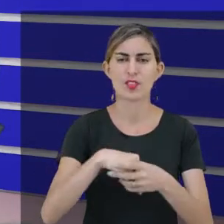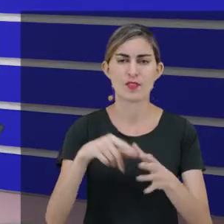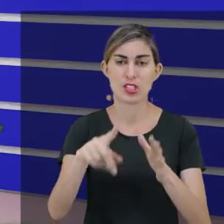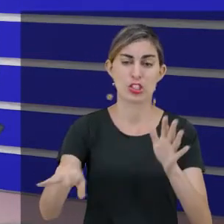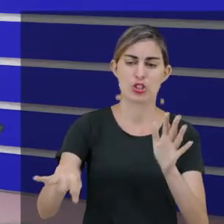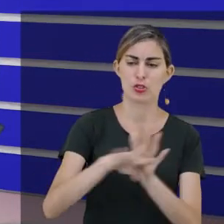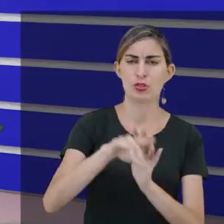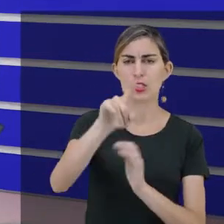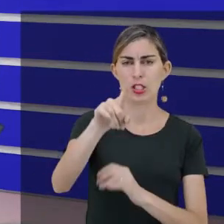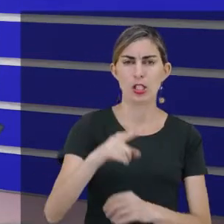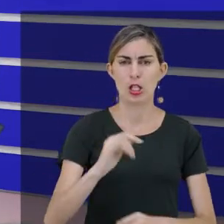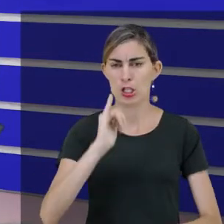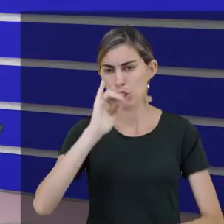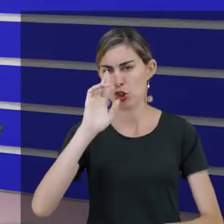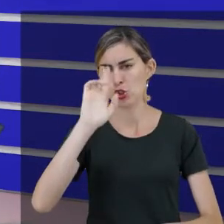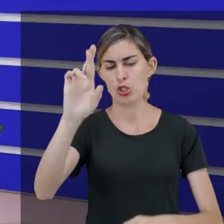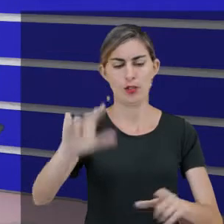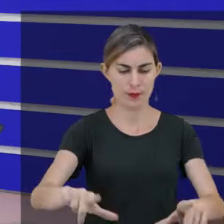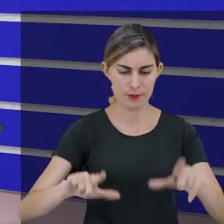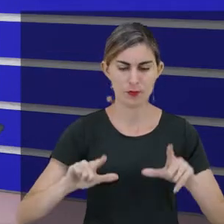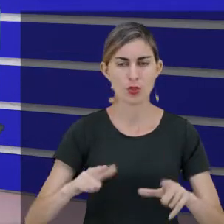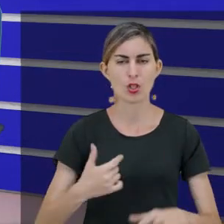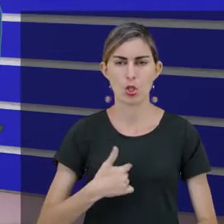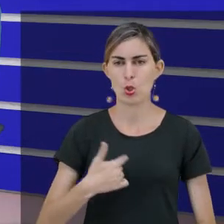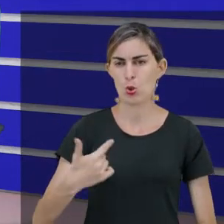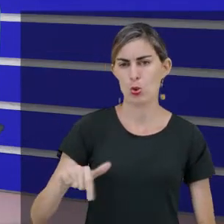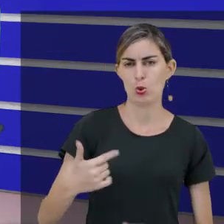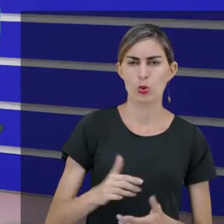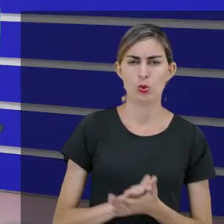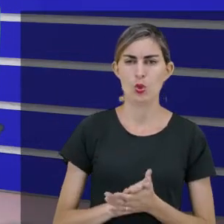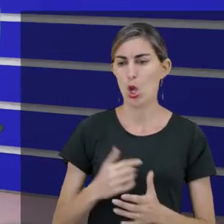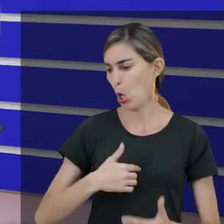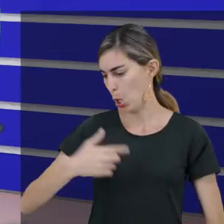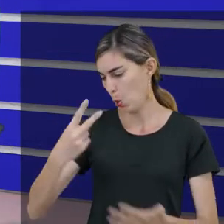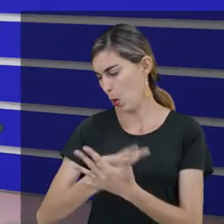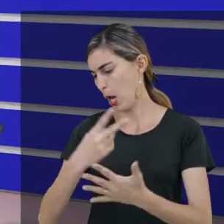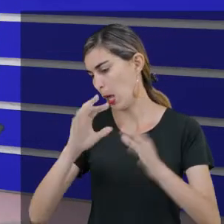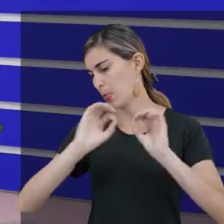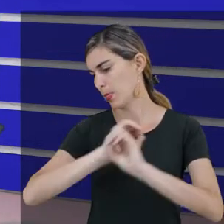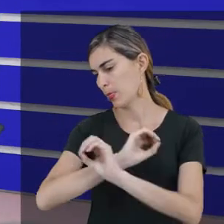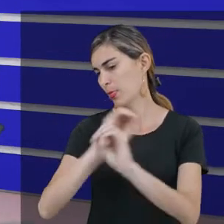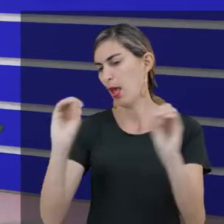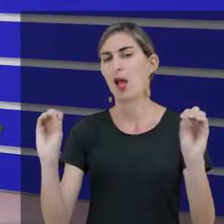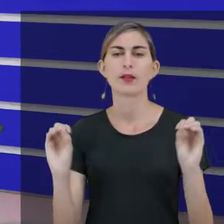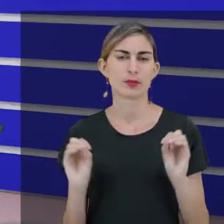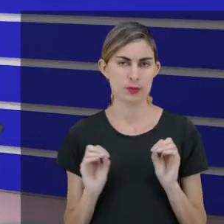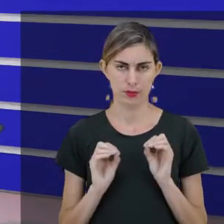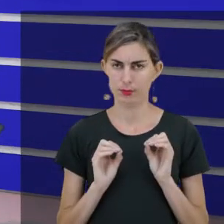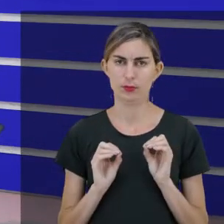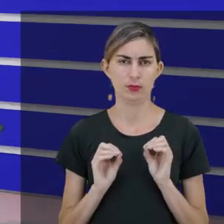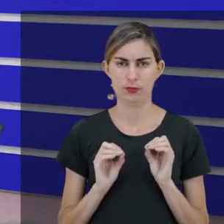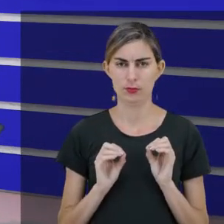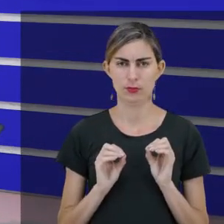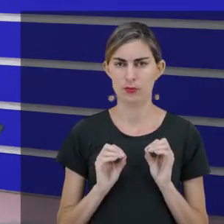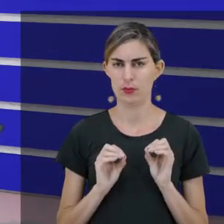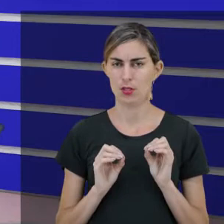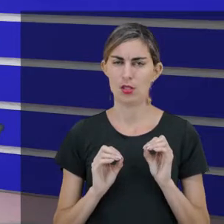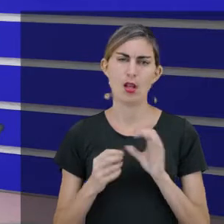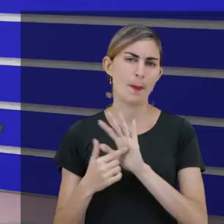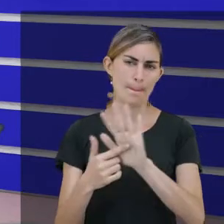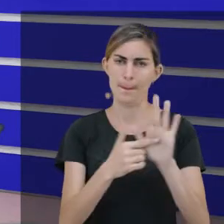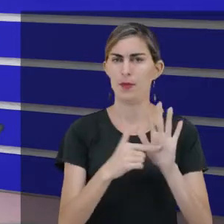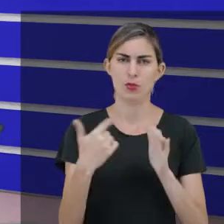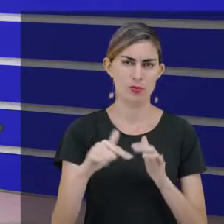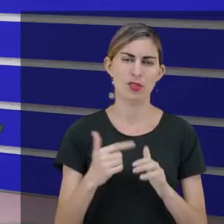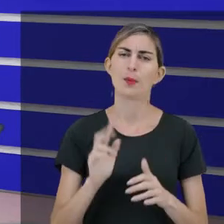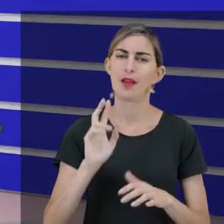chegar lá na auditoria de certificação dizendo assim, eu não tenho nenhuma falha. Você pode até não ter nenhuma não conformidade aparente. Sim. Porque essa